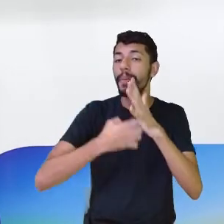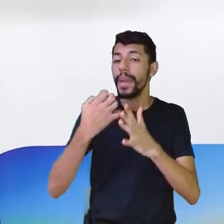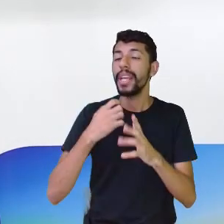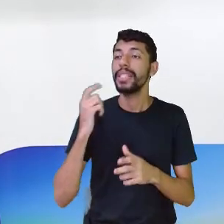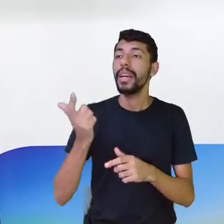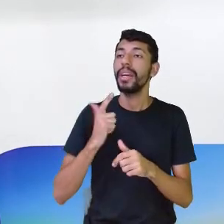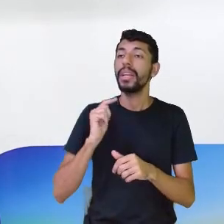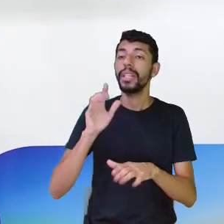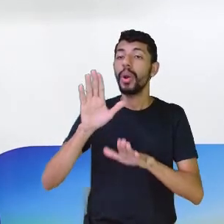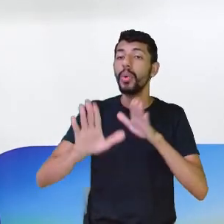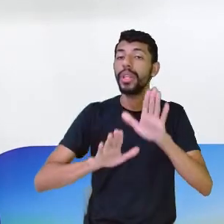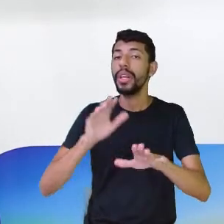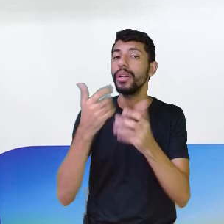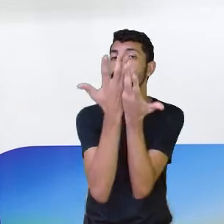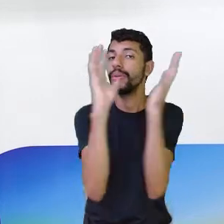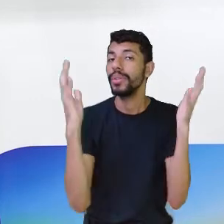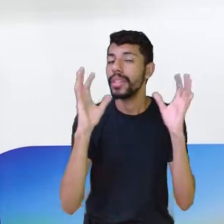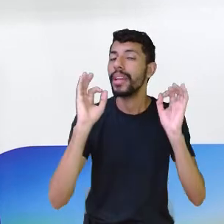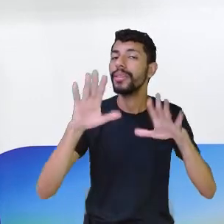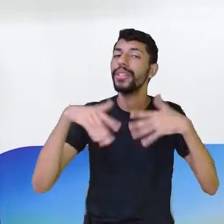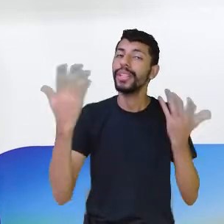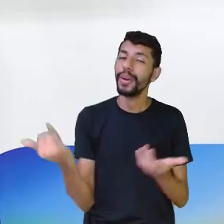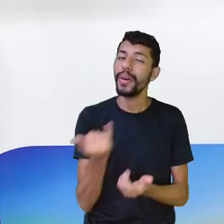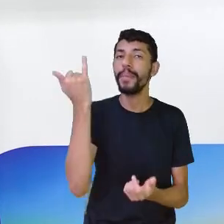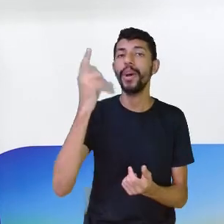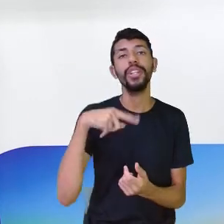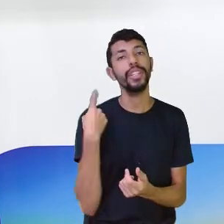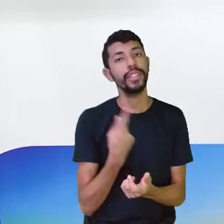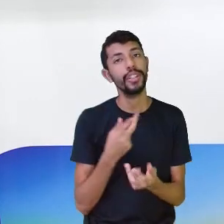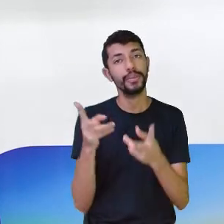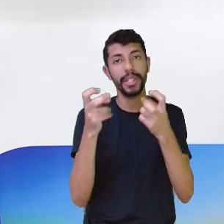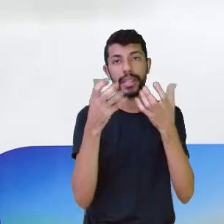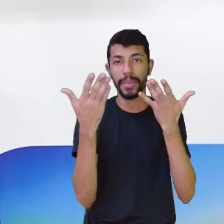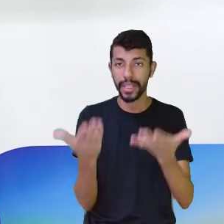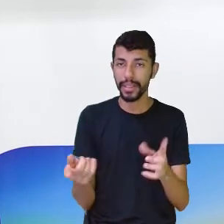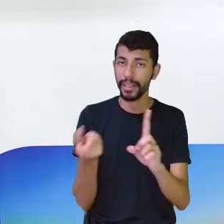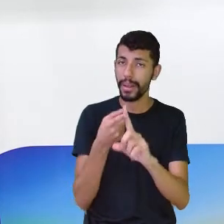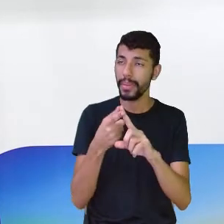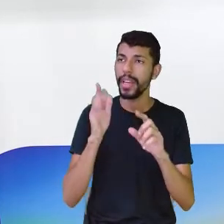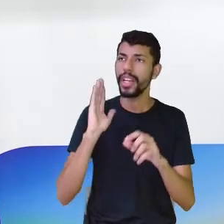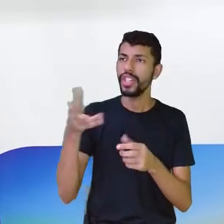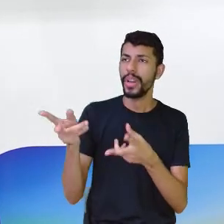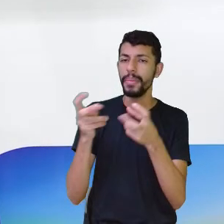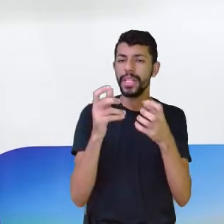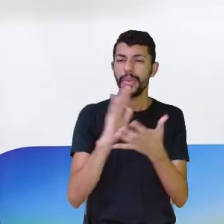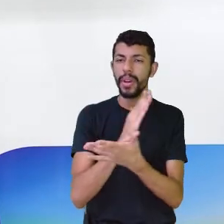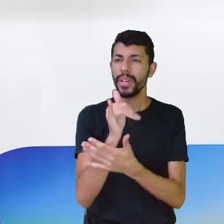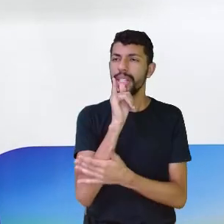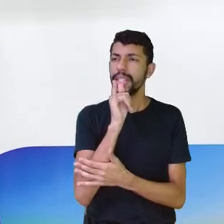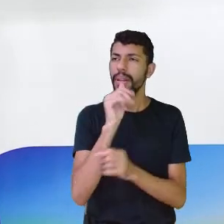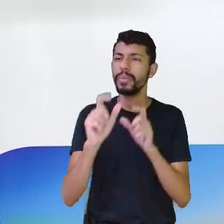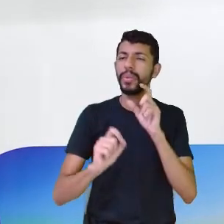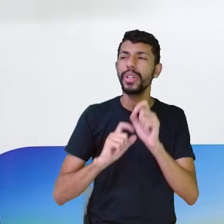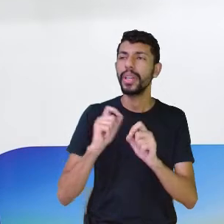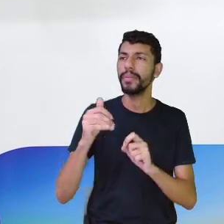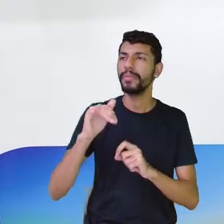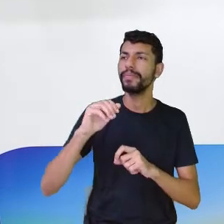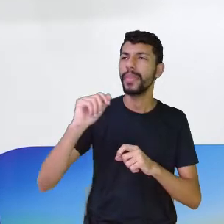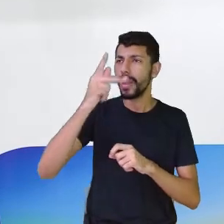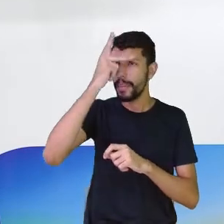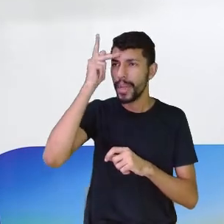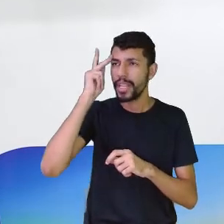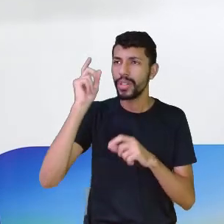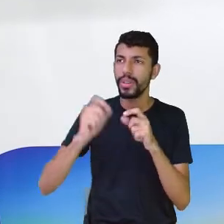com a preservação do meio ambiente? Então é importante a gente ver isso também. Eu já vi alguns exemplos, por exemplo, de pessoas que vendem roupa,